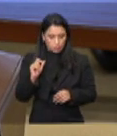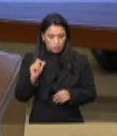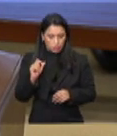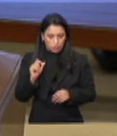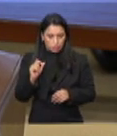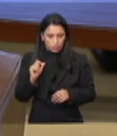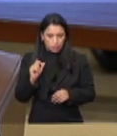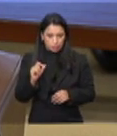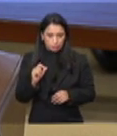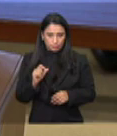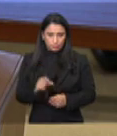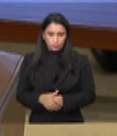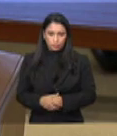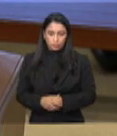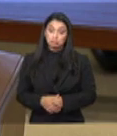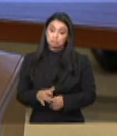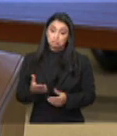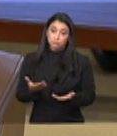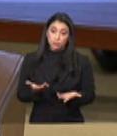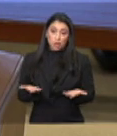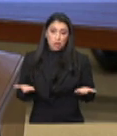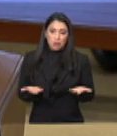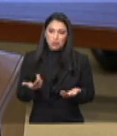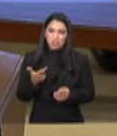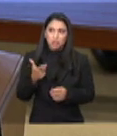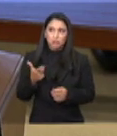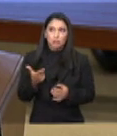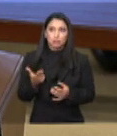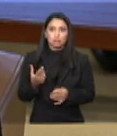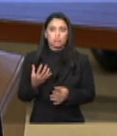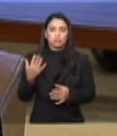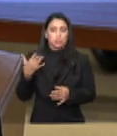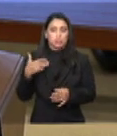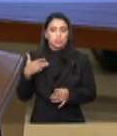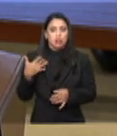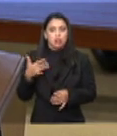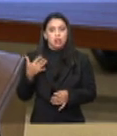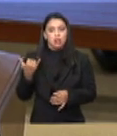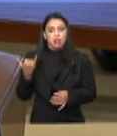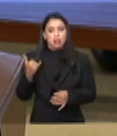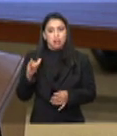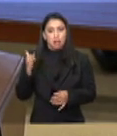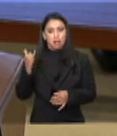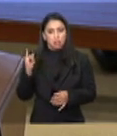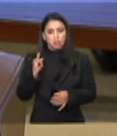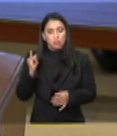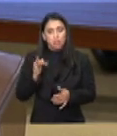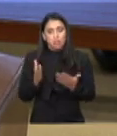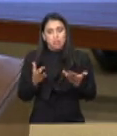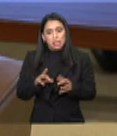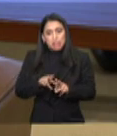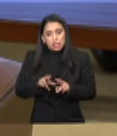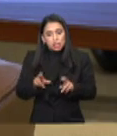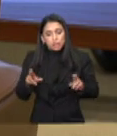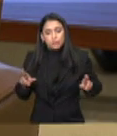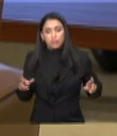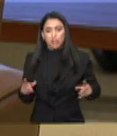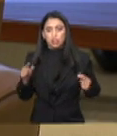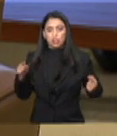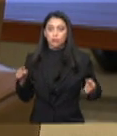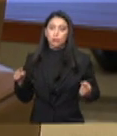hoje perde um pouco de relevância, de não distinguir para os fins